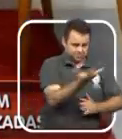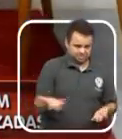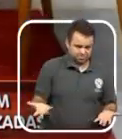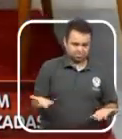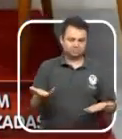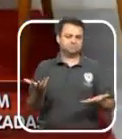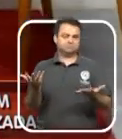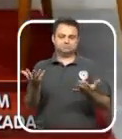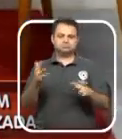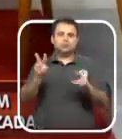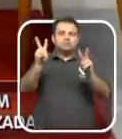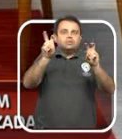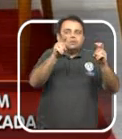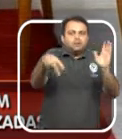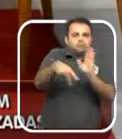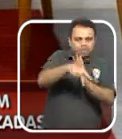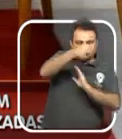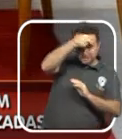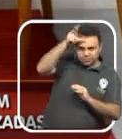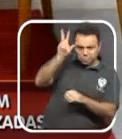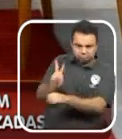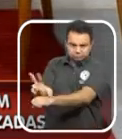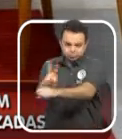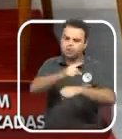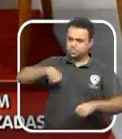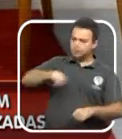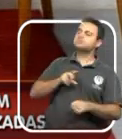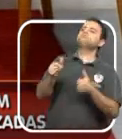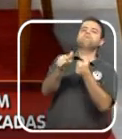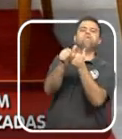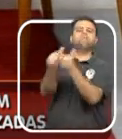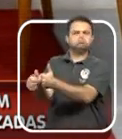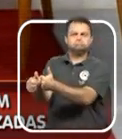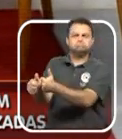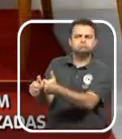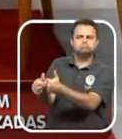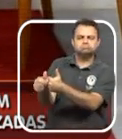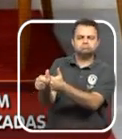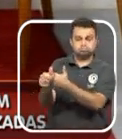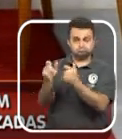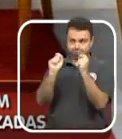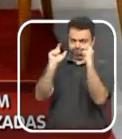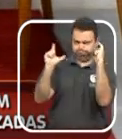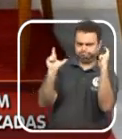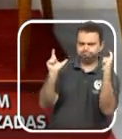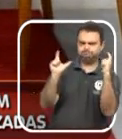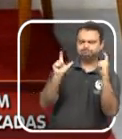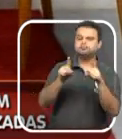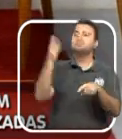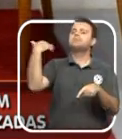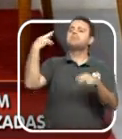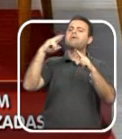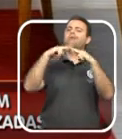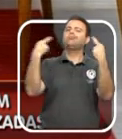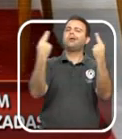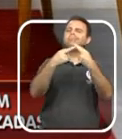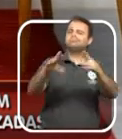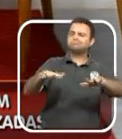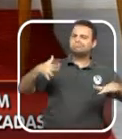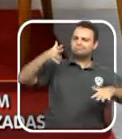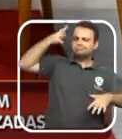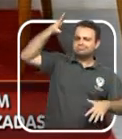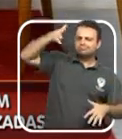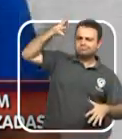de uma comissão, sempre tem um tema que está sendo discutido aqui, e a cobrança ao Poder Executivo também, que é um dos papéis mais importantes dos vereadores,